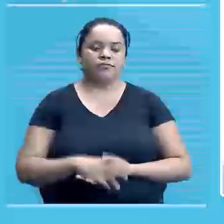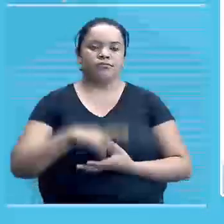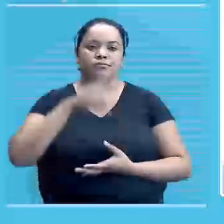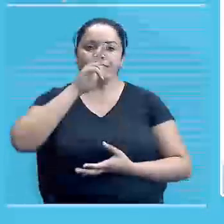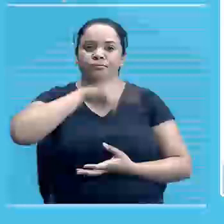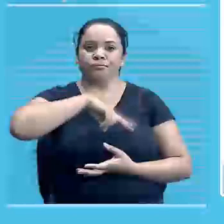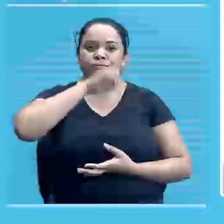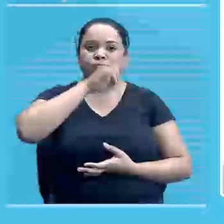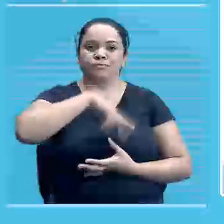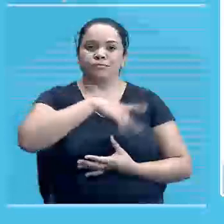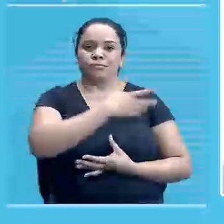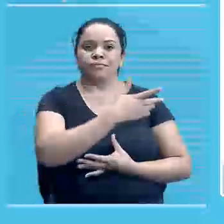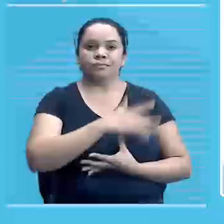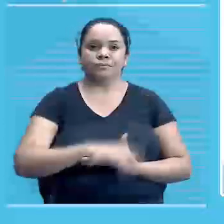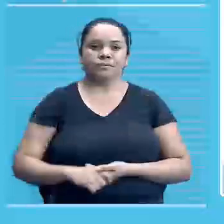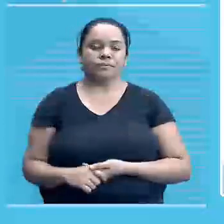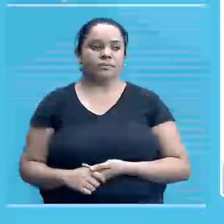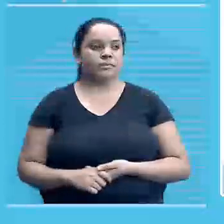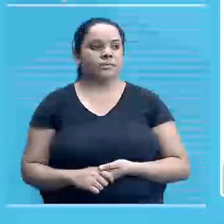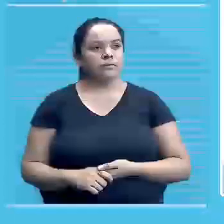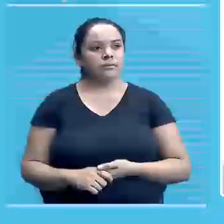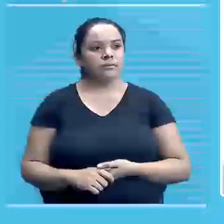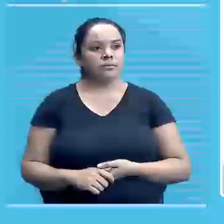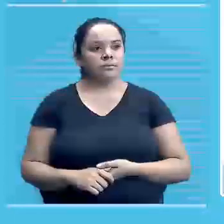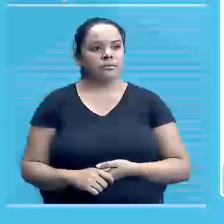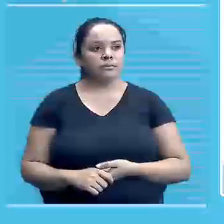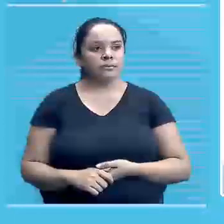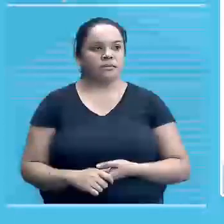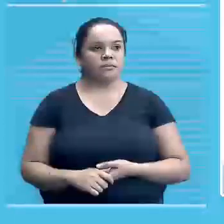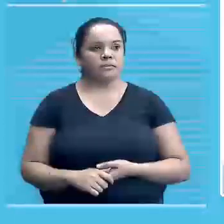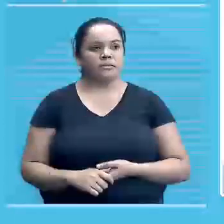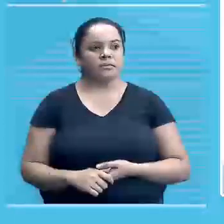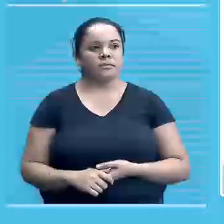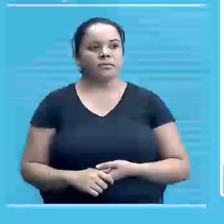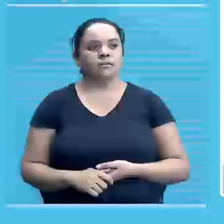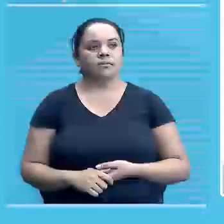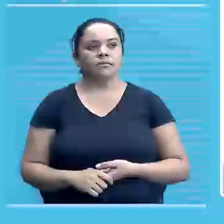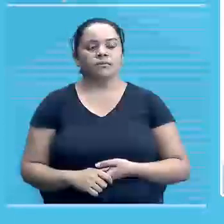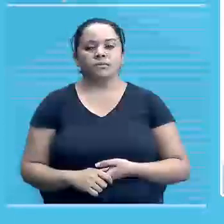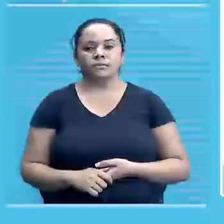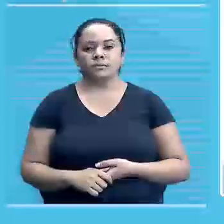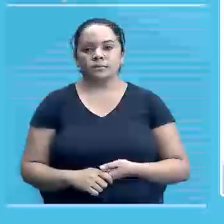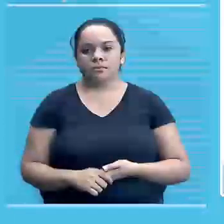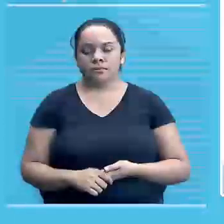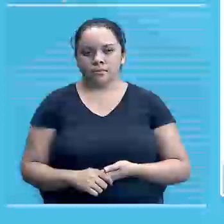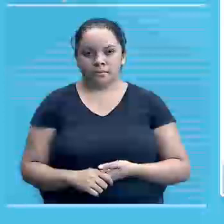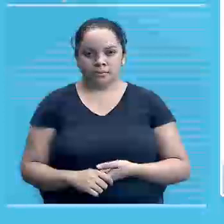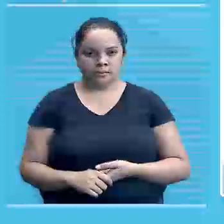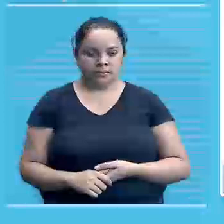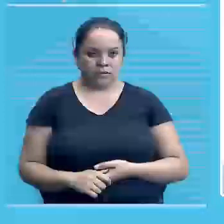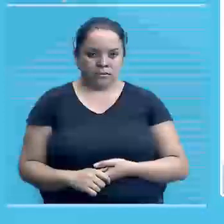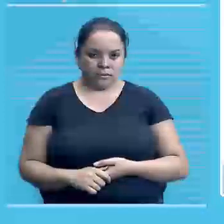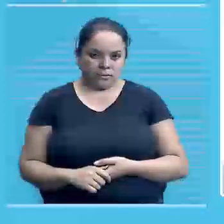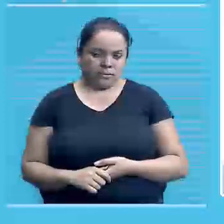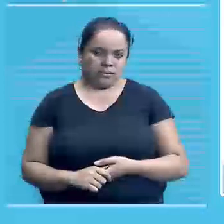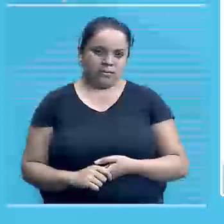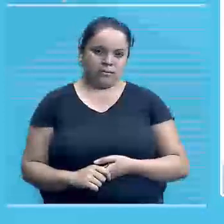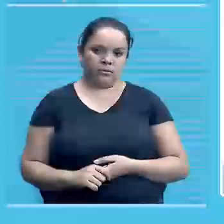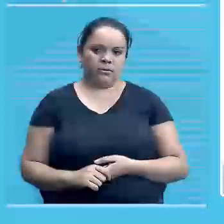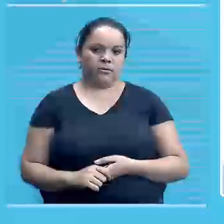aqui. Em cada piso, é formado por 4 retângulos,